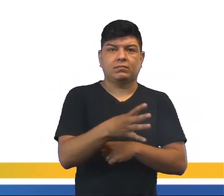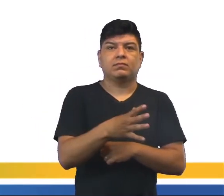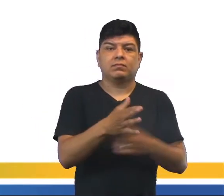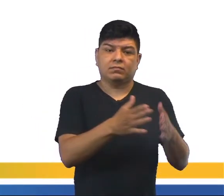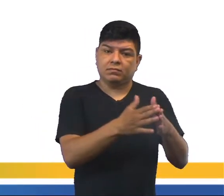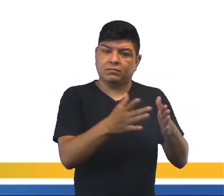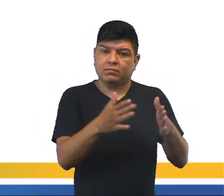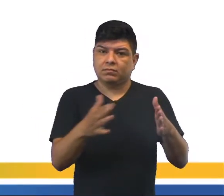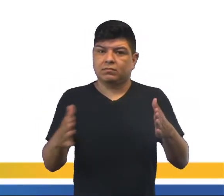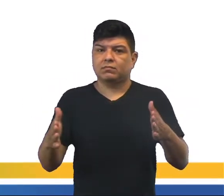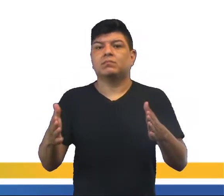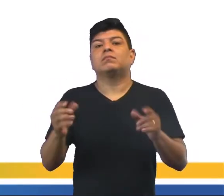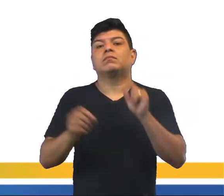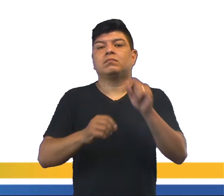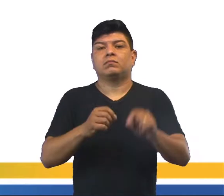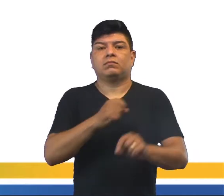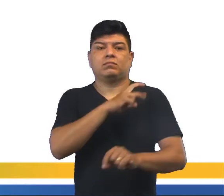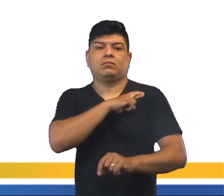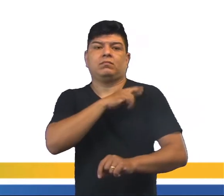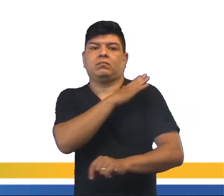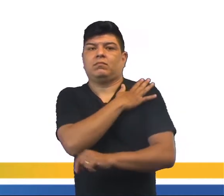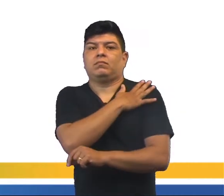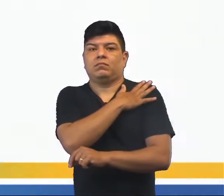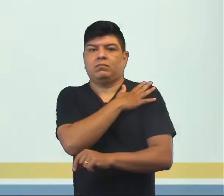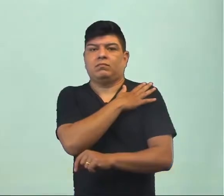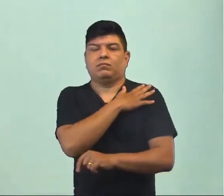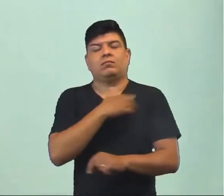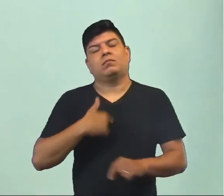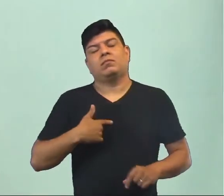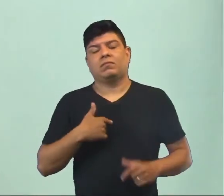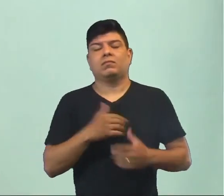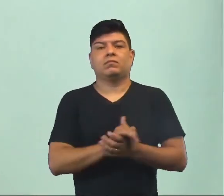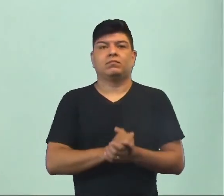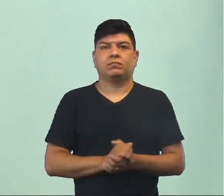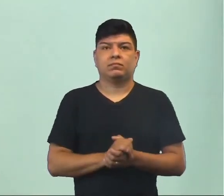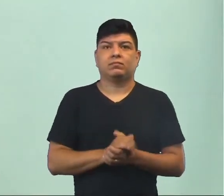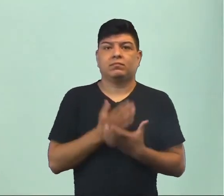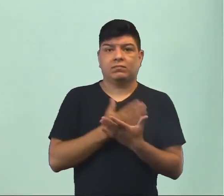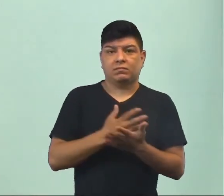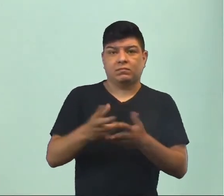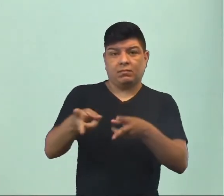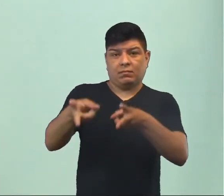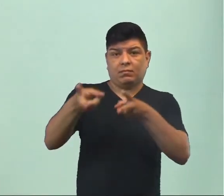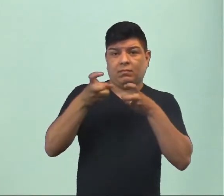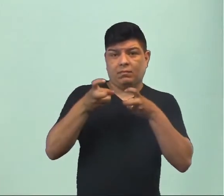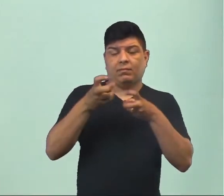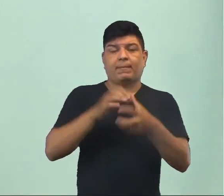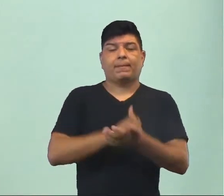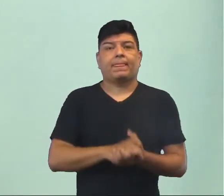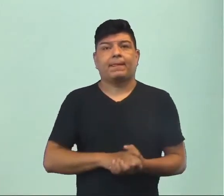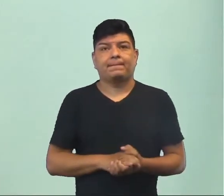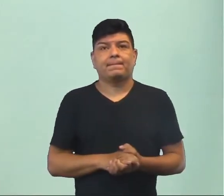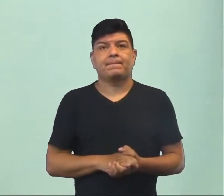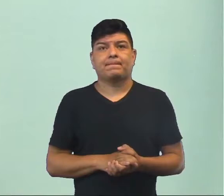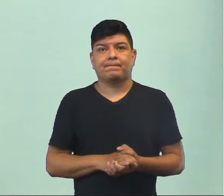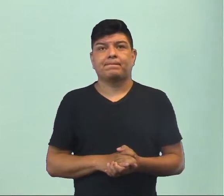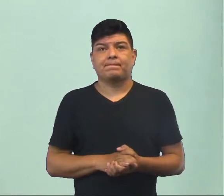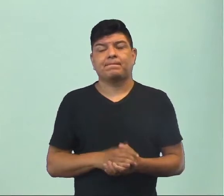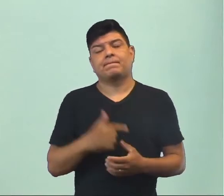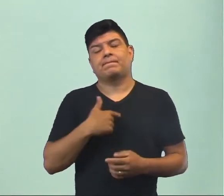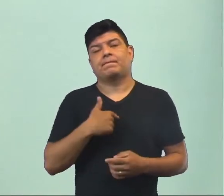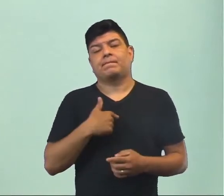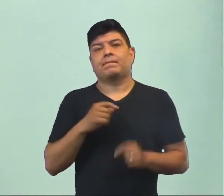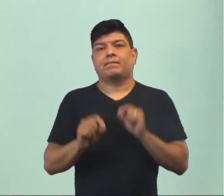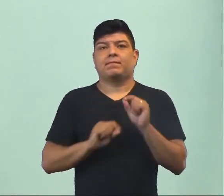período ditatorial do Getúlio Vargas. Então, a gente começa a perceber, aí na era Vargas, né,